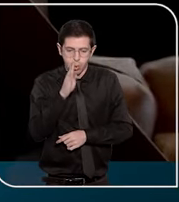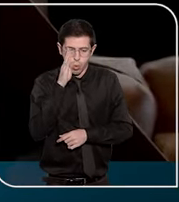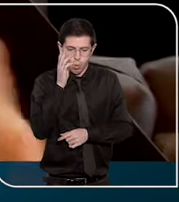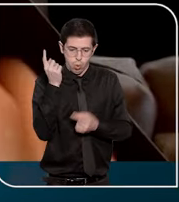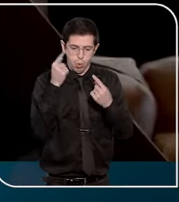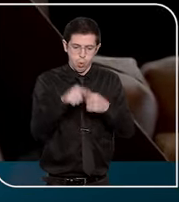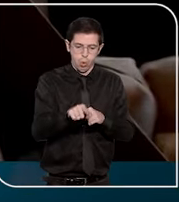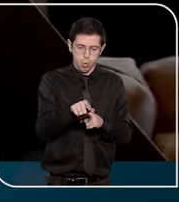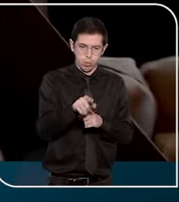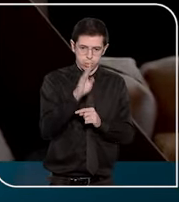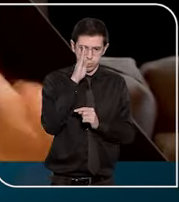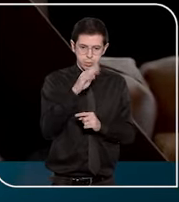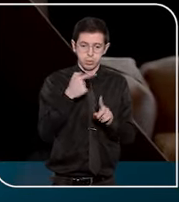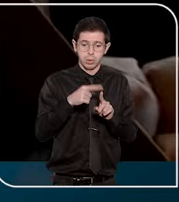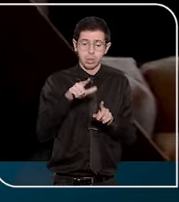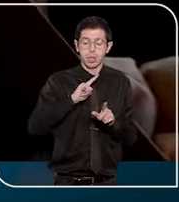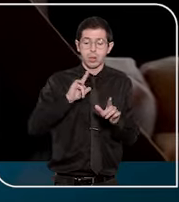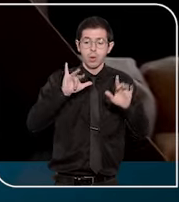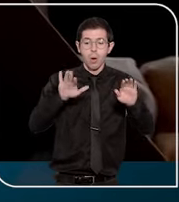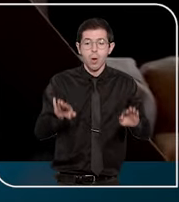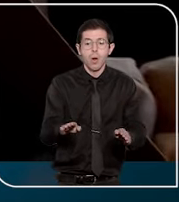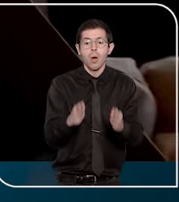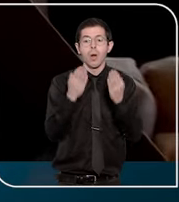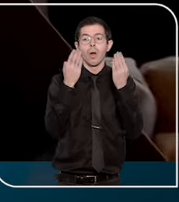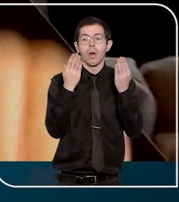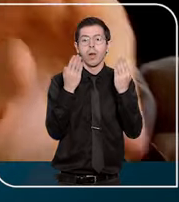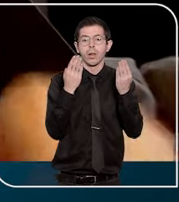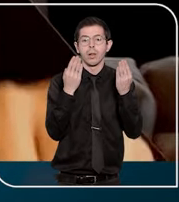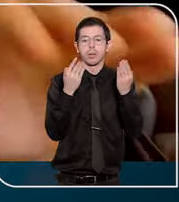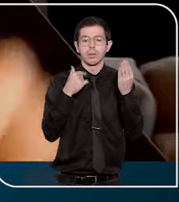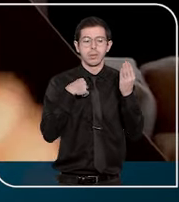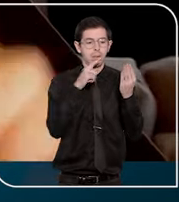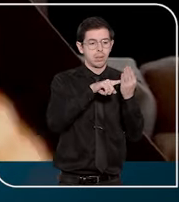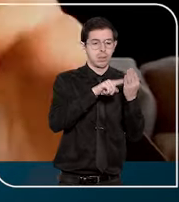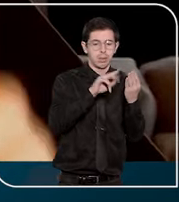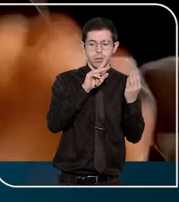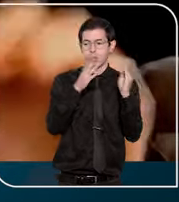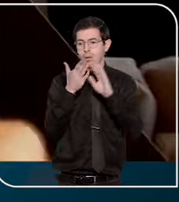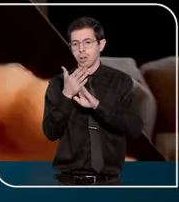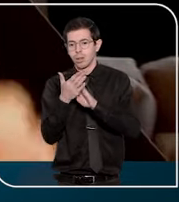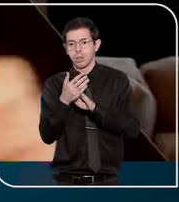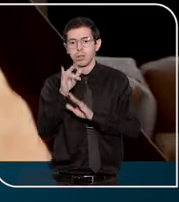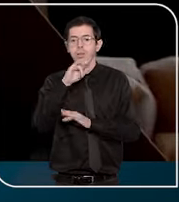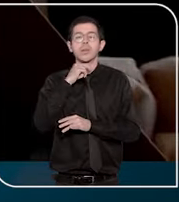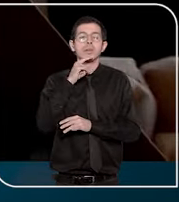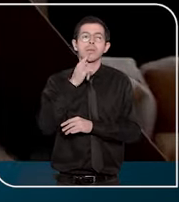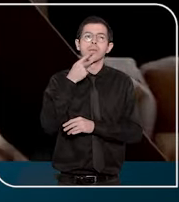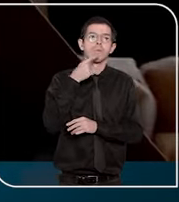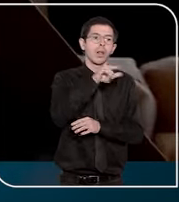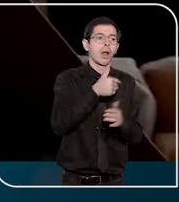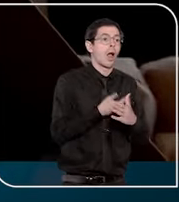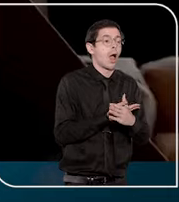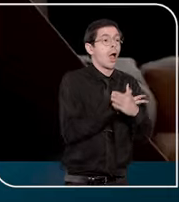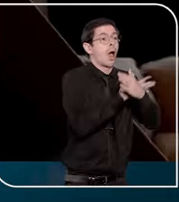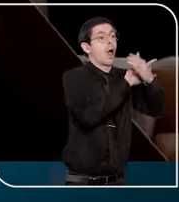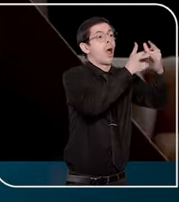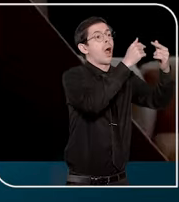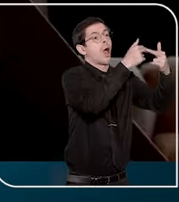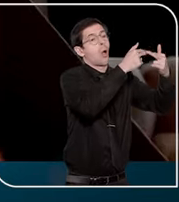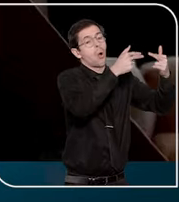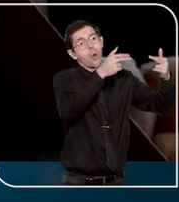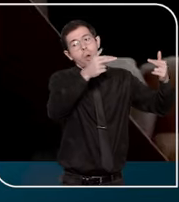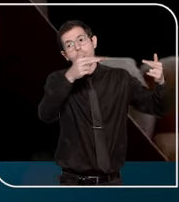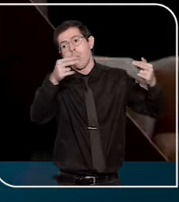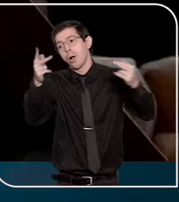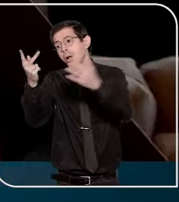de maneira reflexa. Não adianta você alegar que a asinha da borboleta que bateu lá no começo gerou, gerou, gerou, gerou e